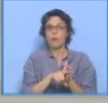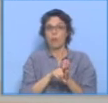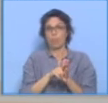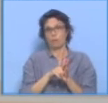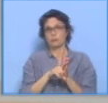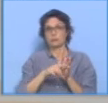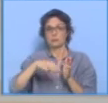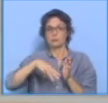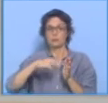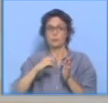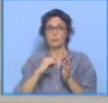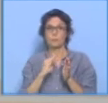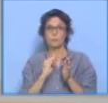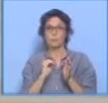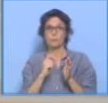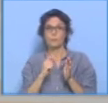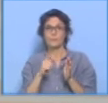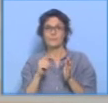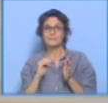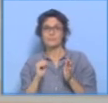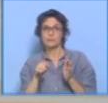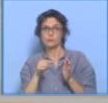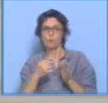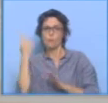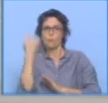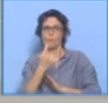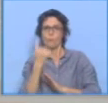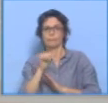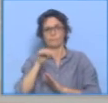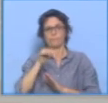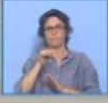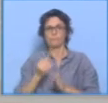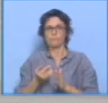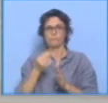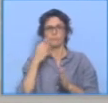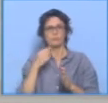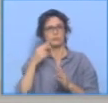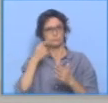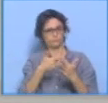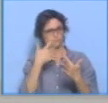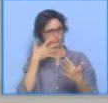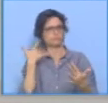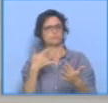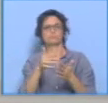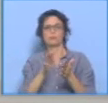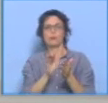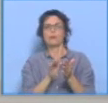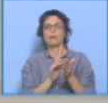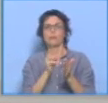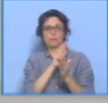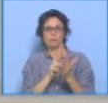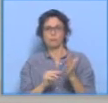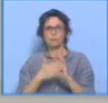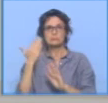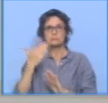nos mandamentos. Ora, esses mandamentos são os que aparecem na primeira leitura referenciados. Isto é,